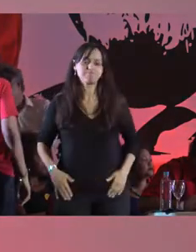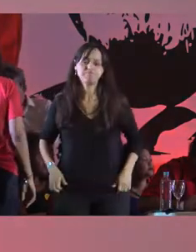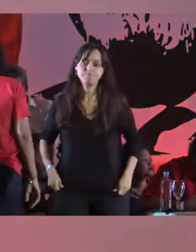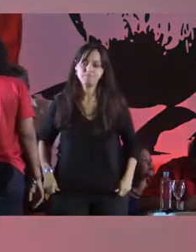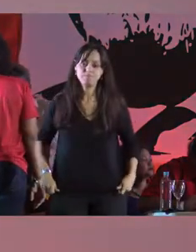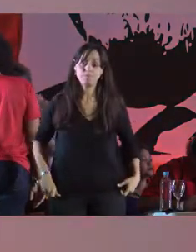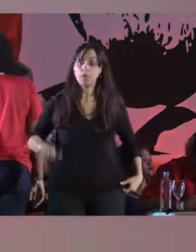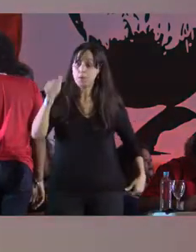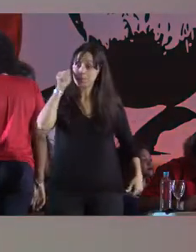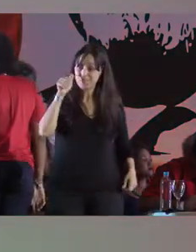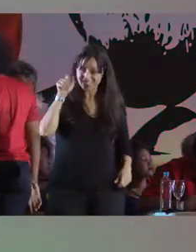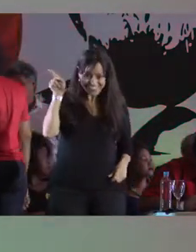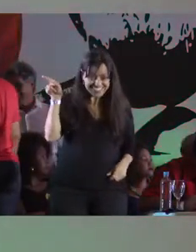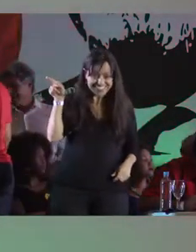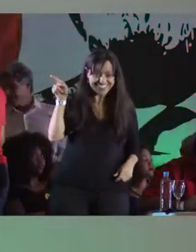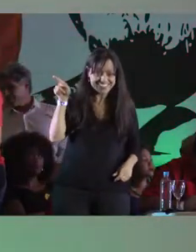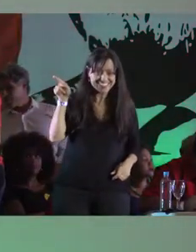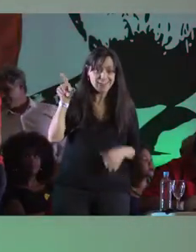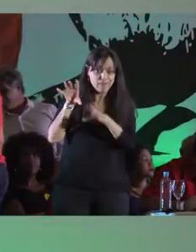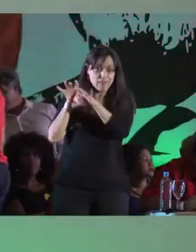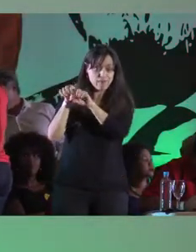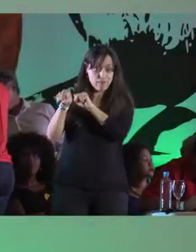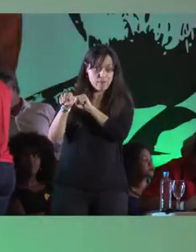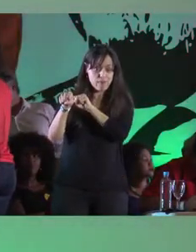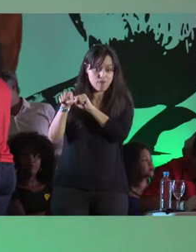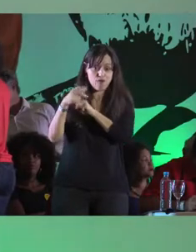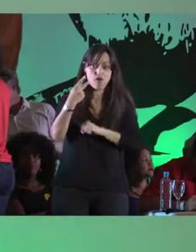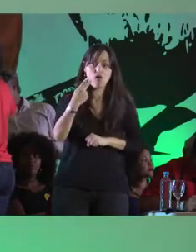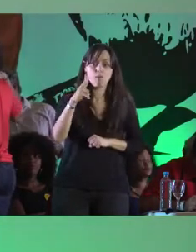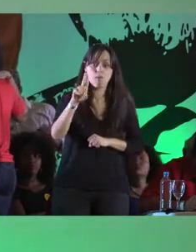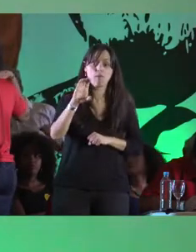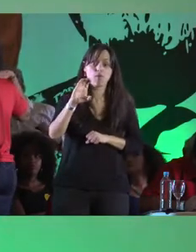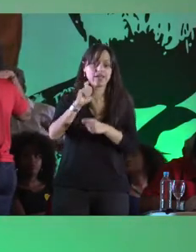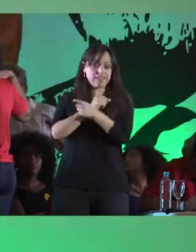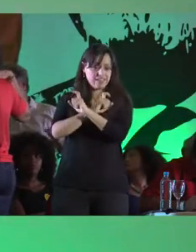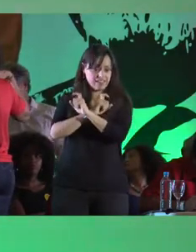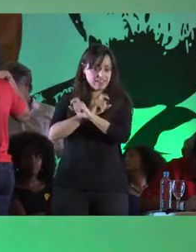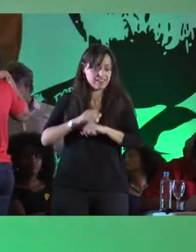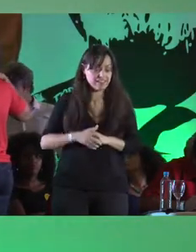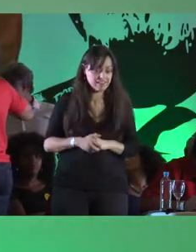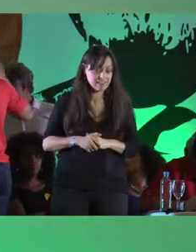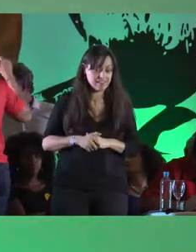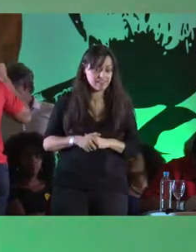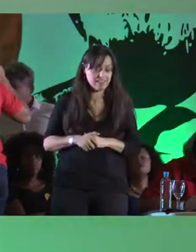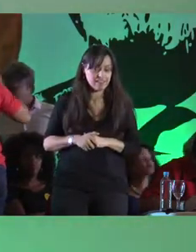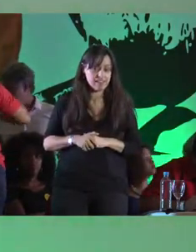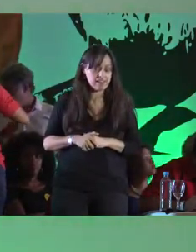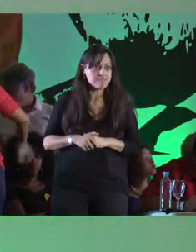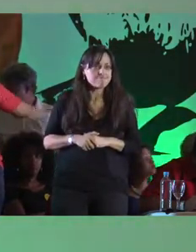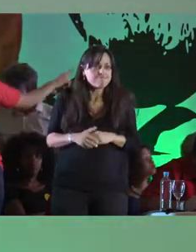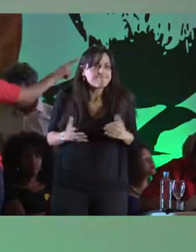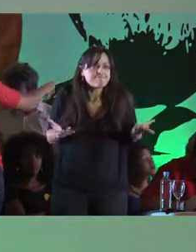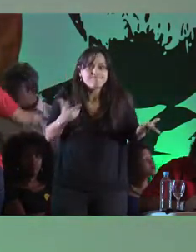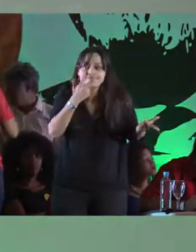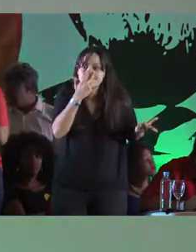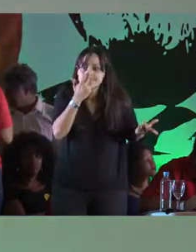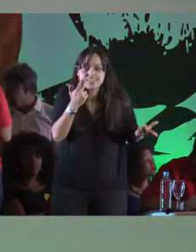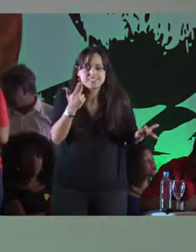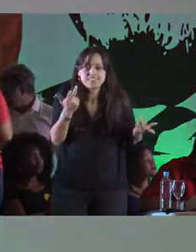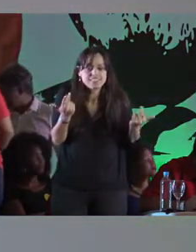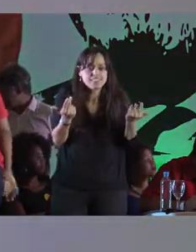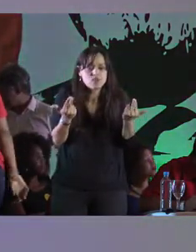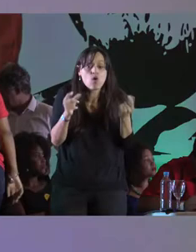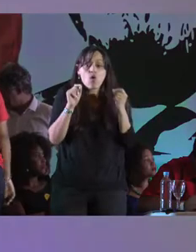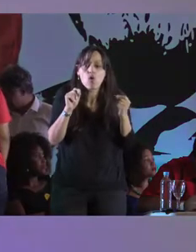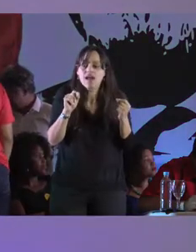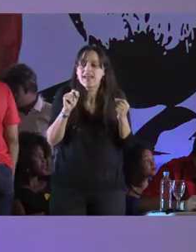O discurso daquela menina é como se tivesse passado uma esponja de aço na